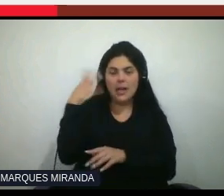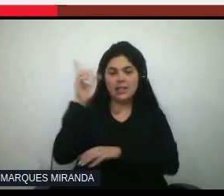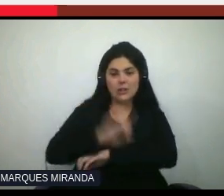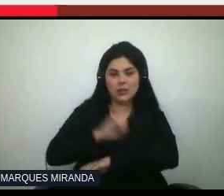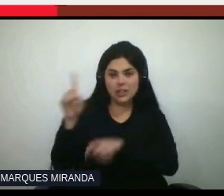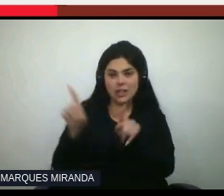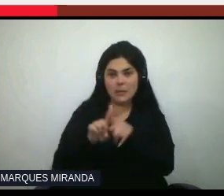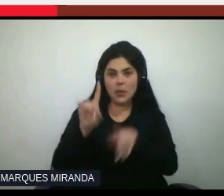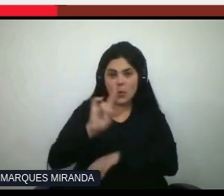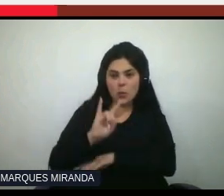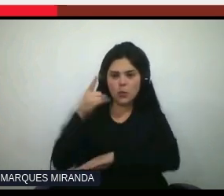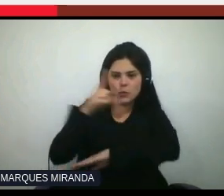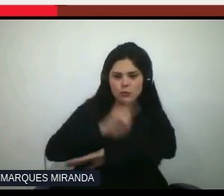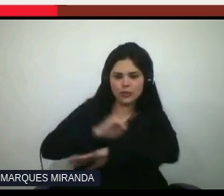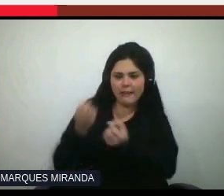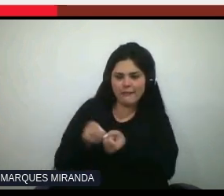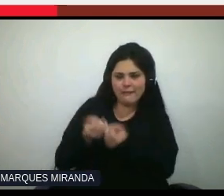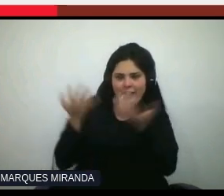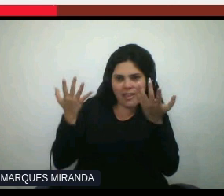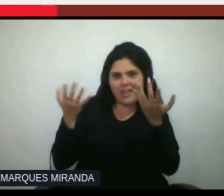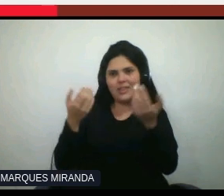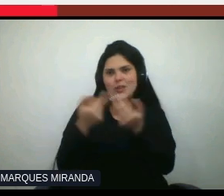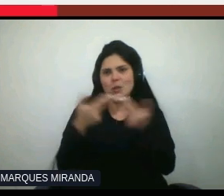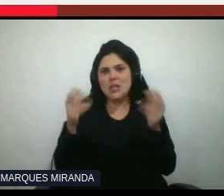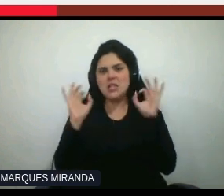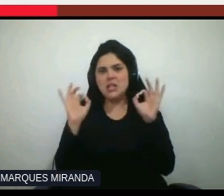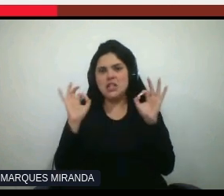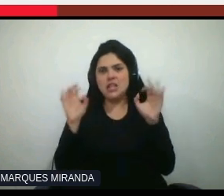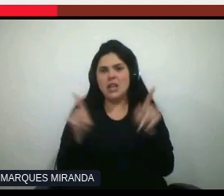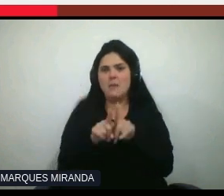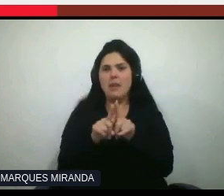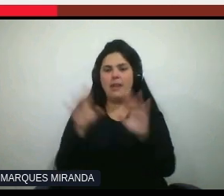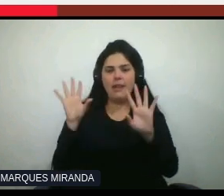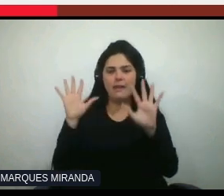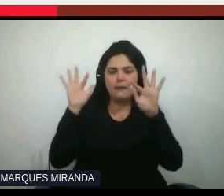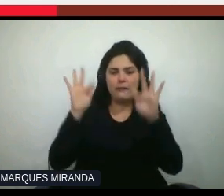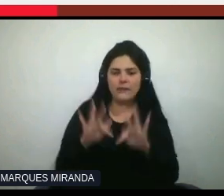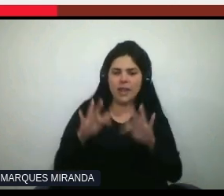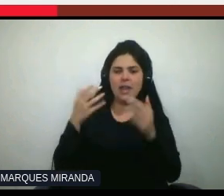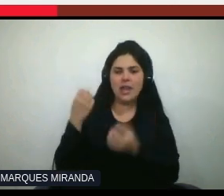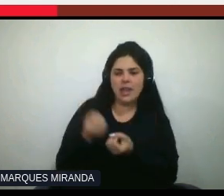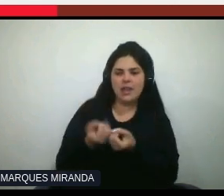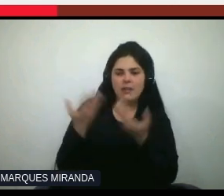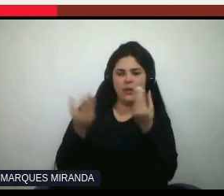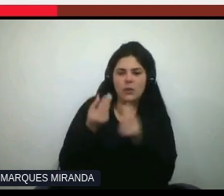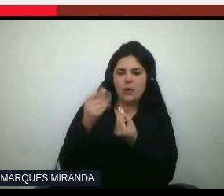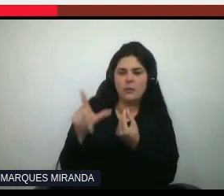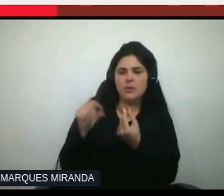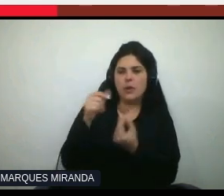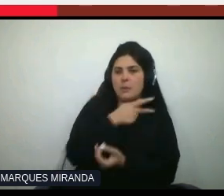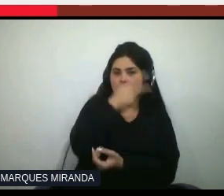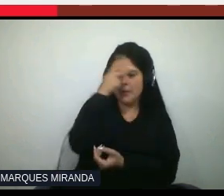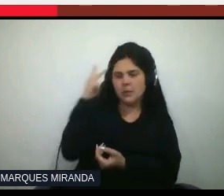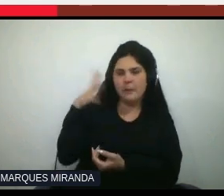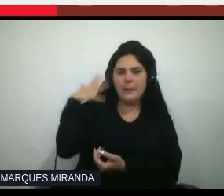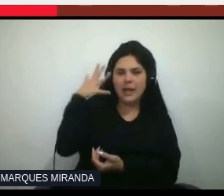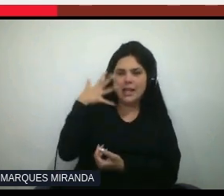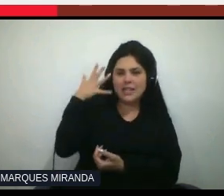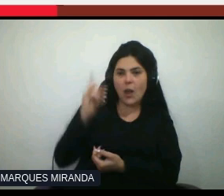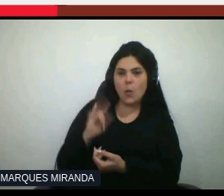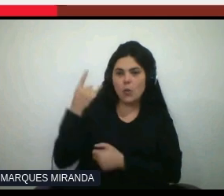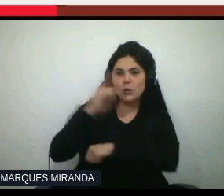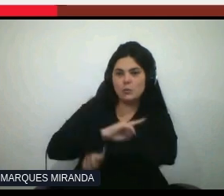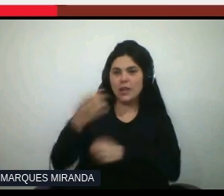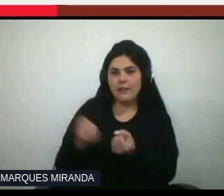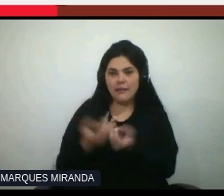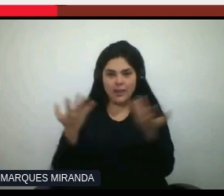dia, último dia de evento, coisa chique, né, gente? Fechar evento. Como é que vocês escolhem um cara desse para palestrar no último dia do evento?